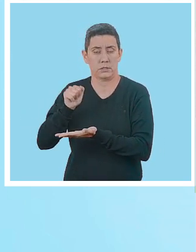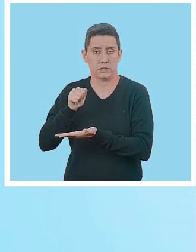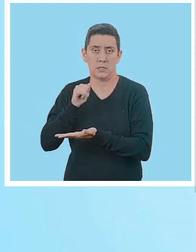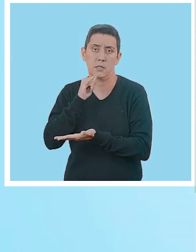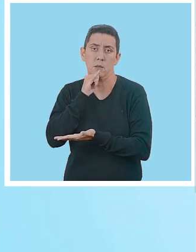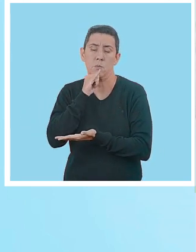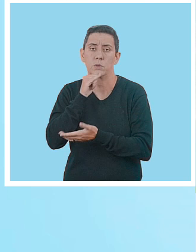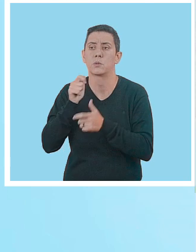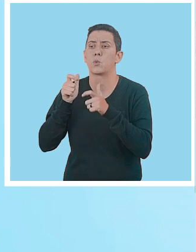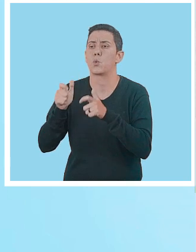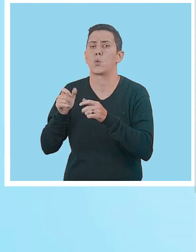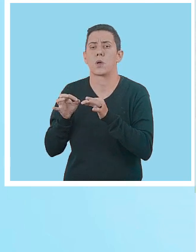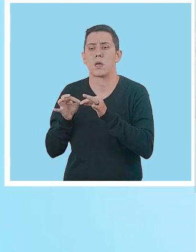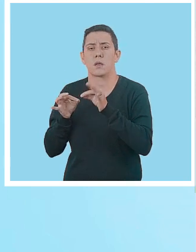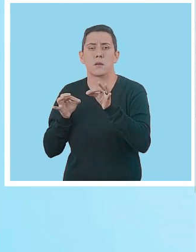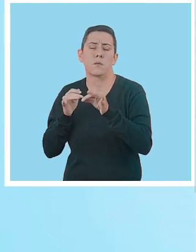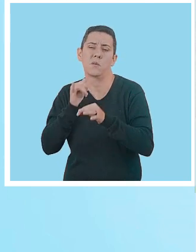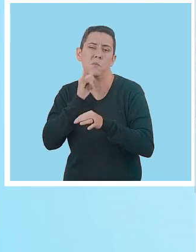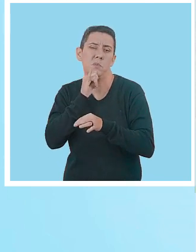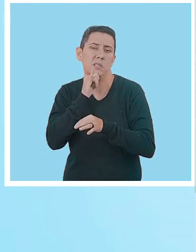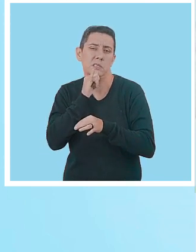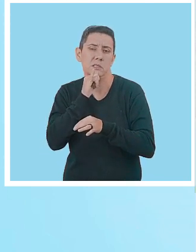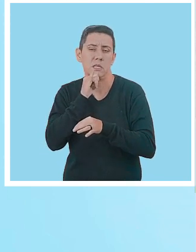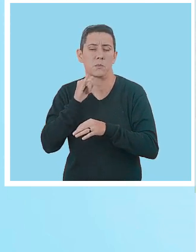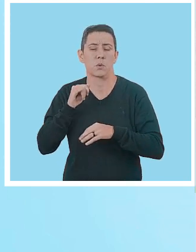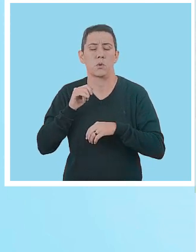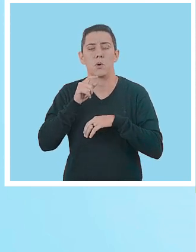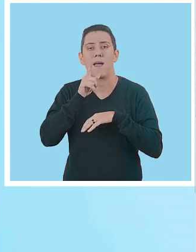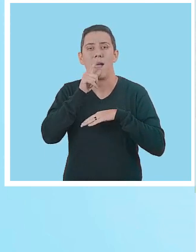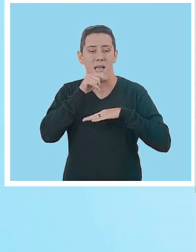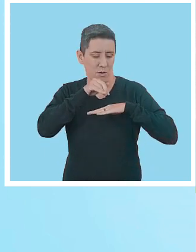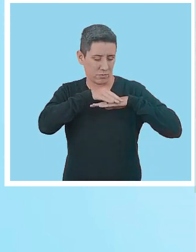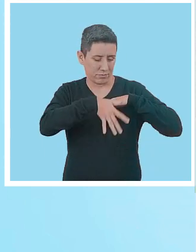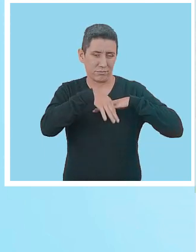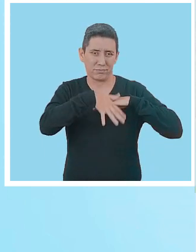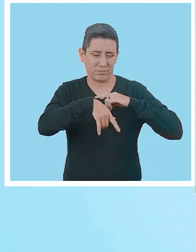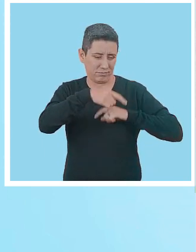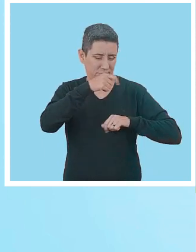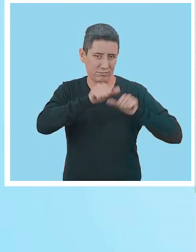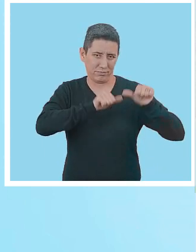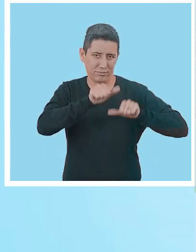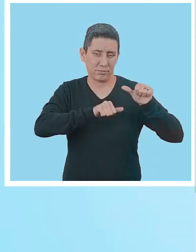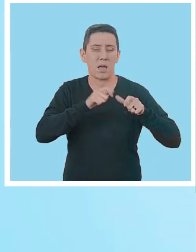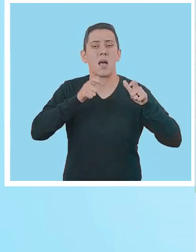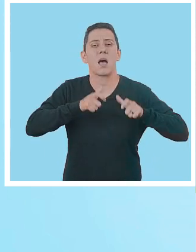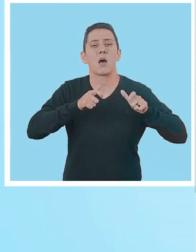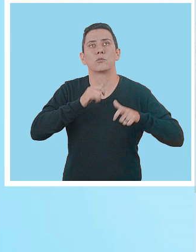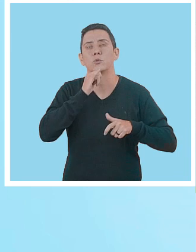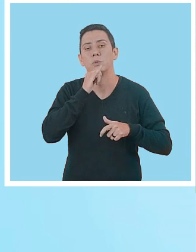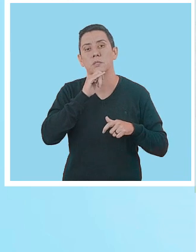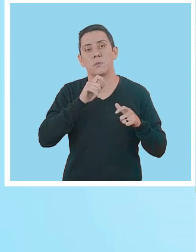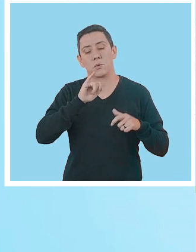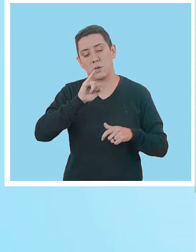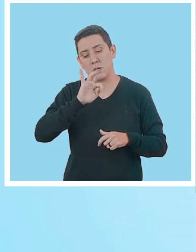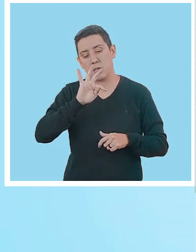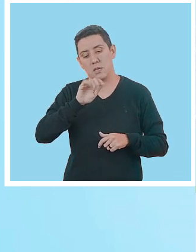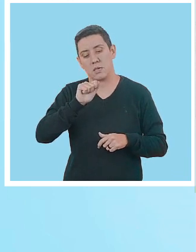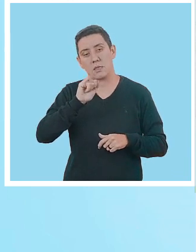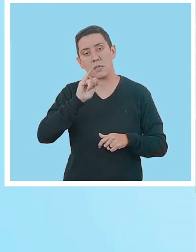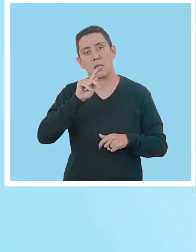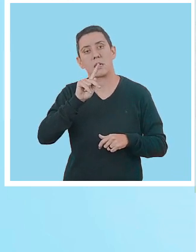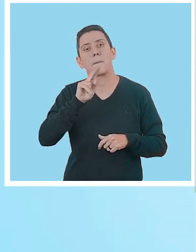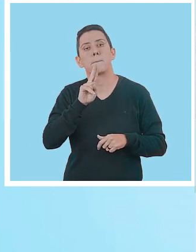locais remotos aí então vamos agitar por exemplo uma hidrelétrica Itaipu por exemplo Itaipu lá tá